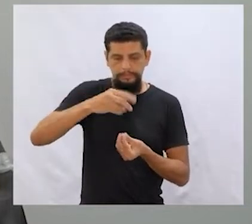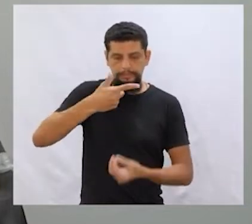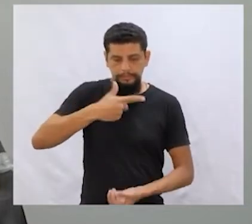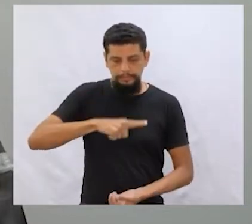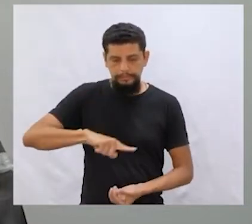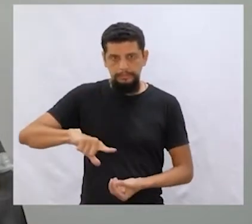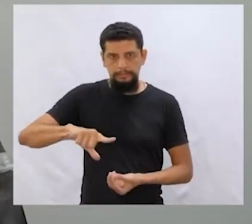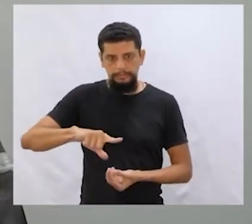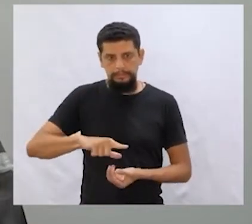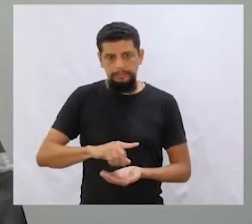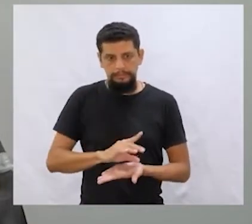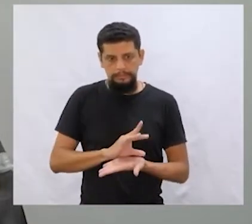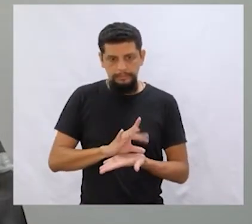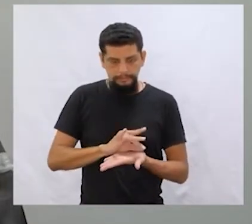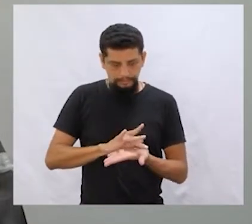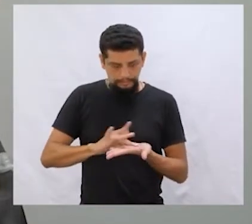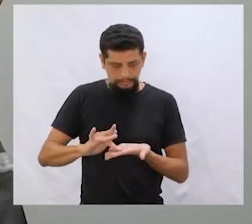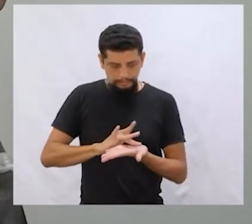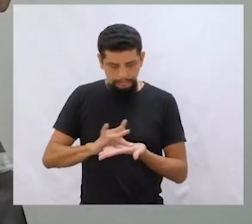ao meio.